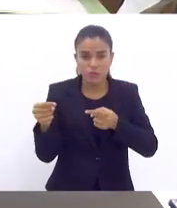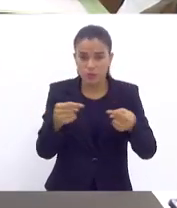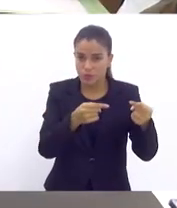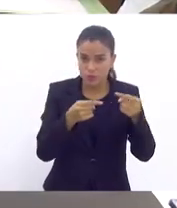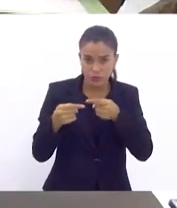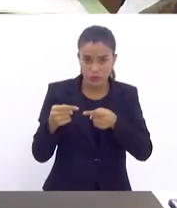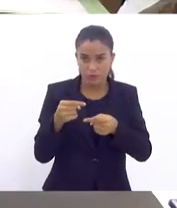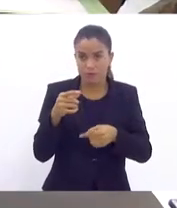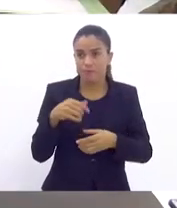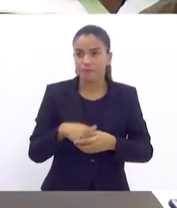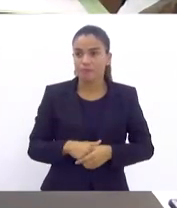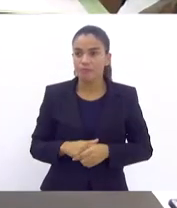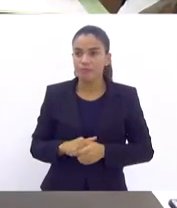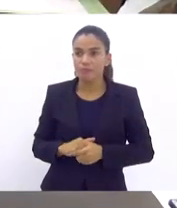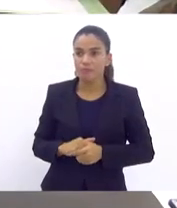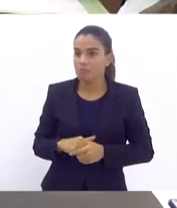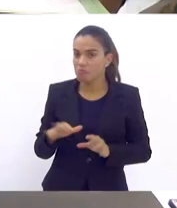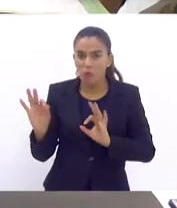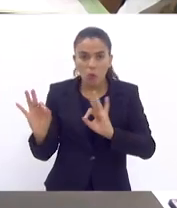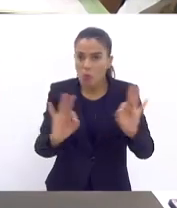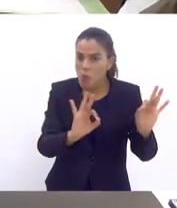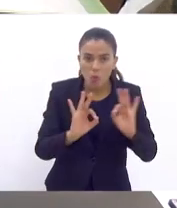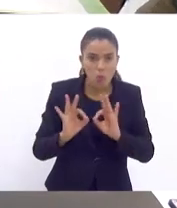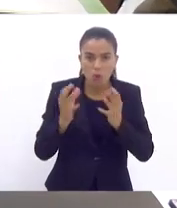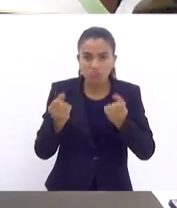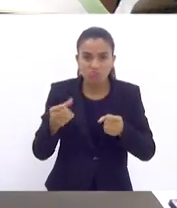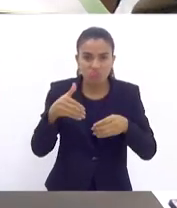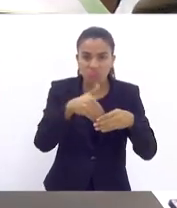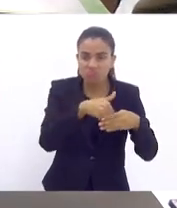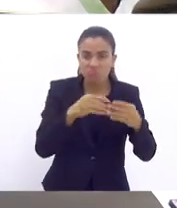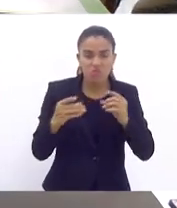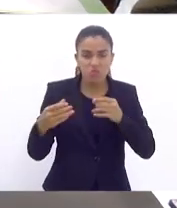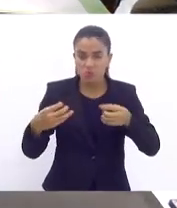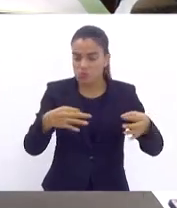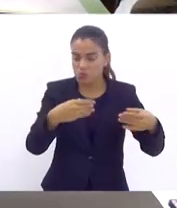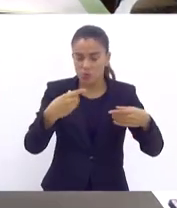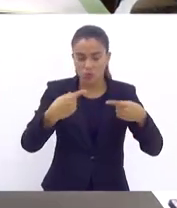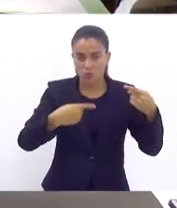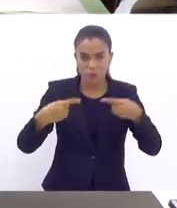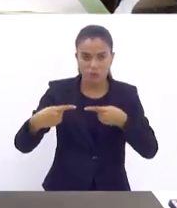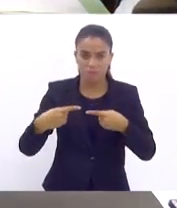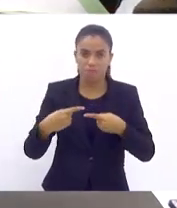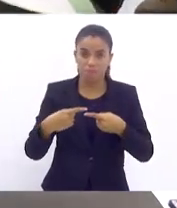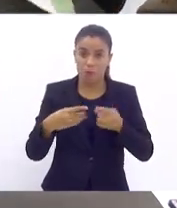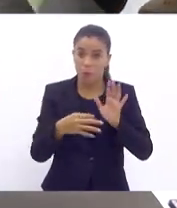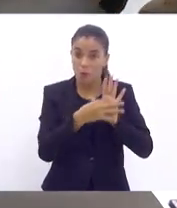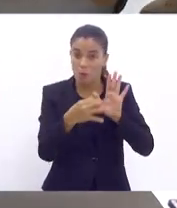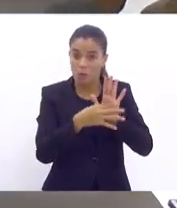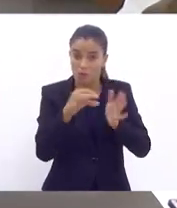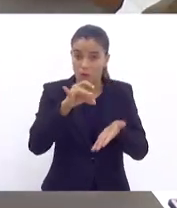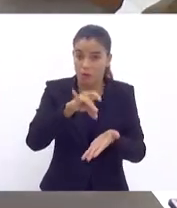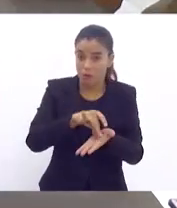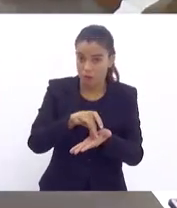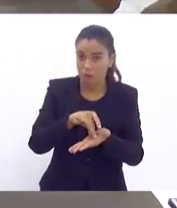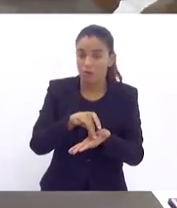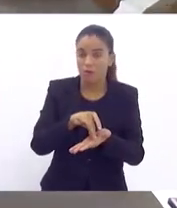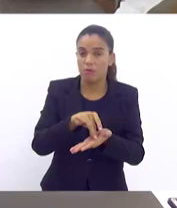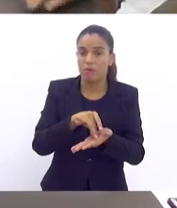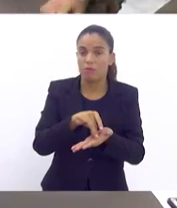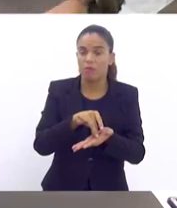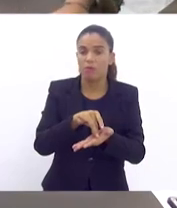para votação em bloco não havendo Quem Queira discutir em votação para ser original os pareceres originais